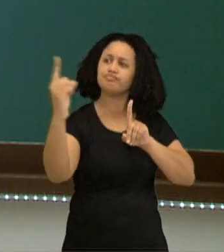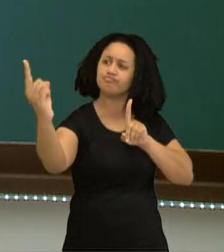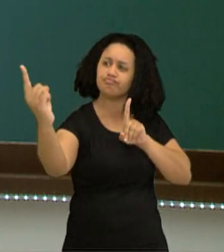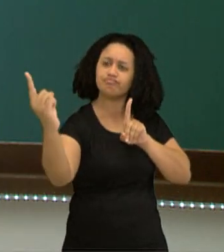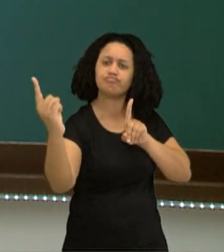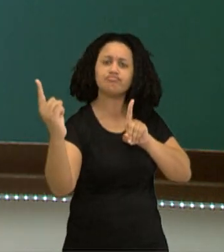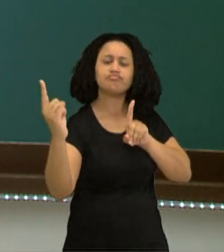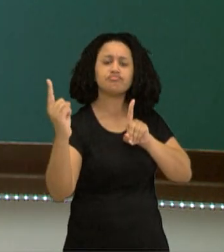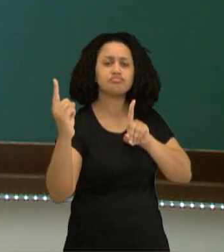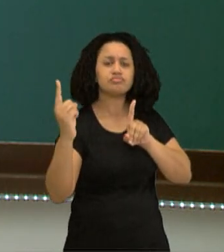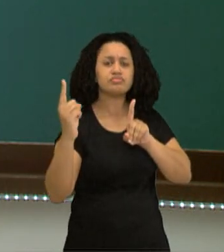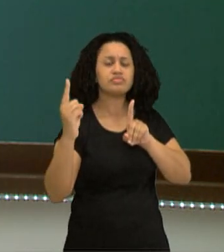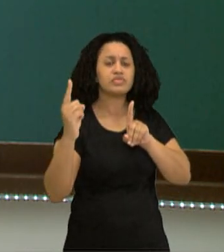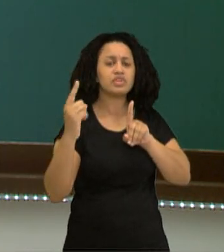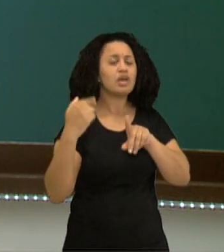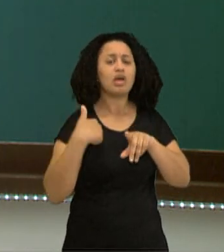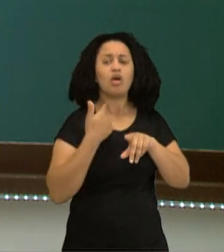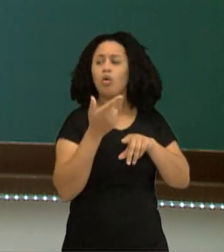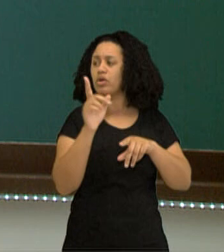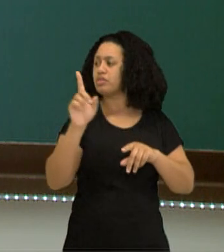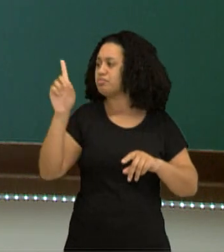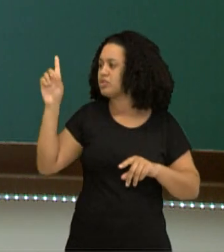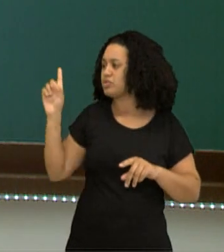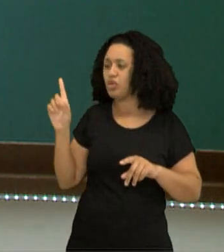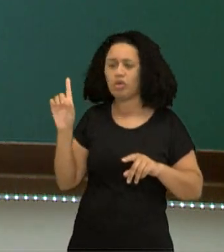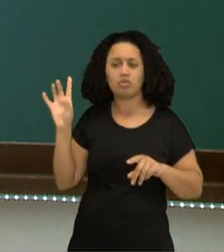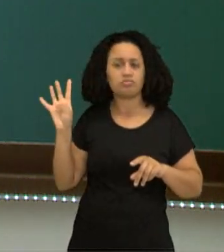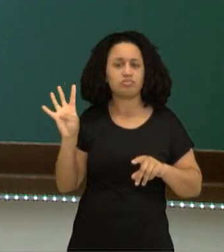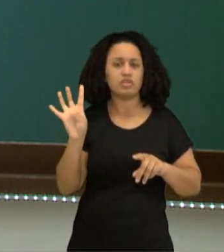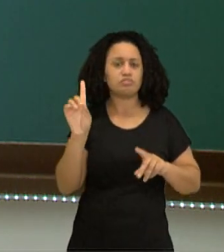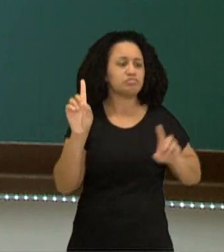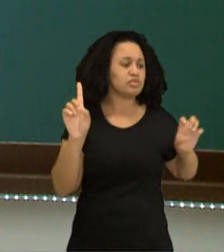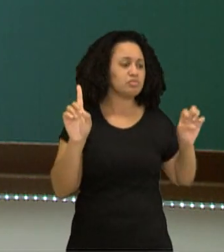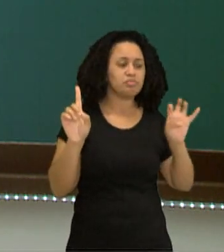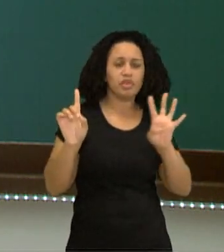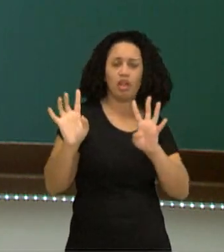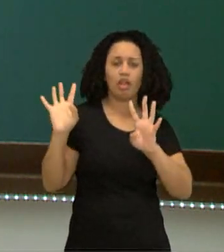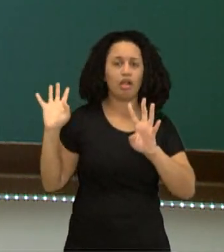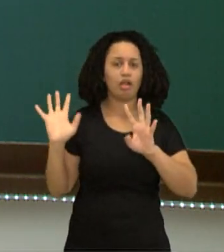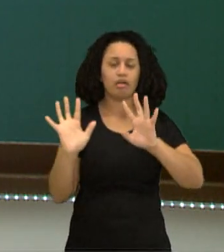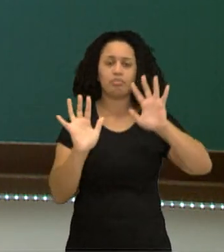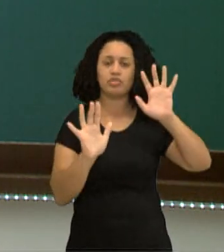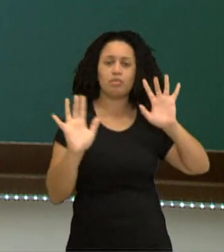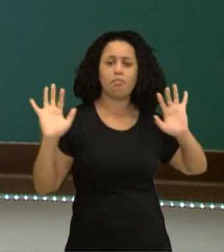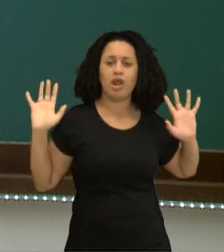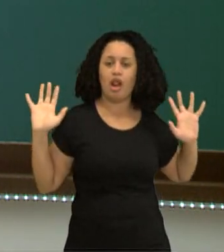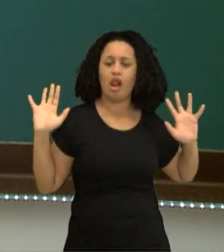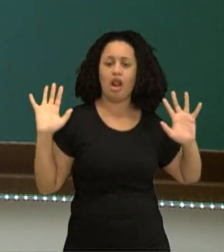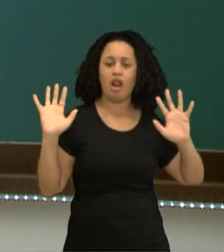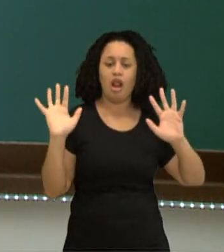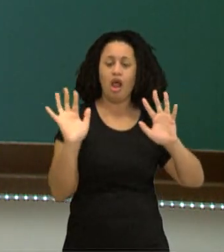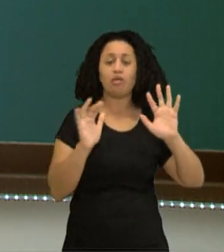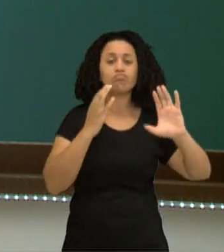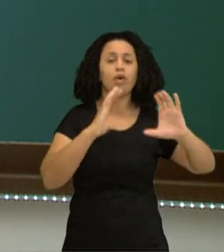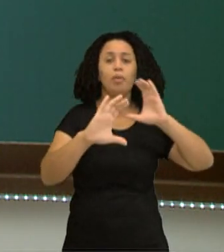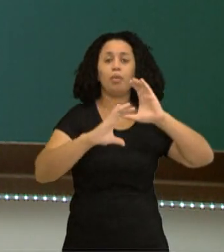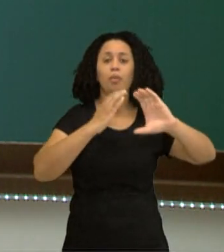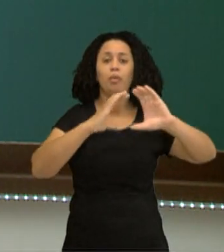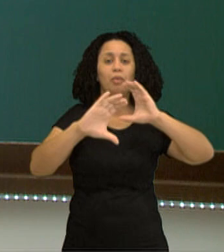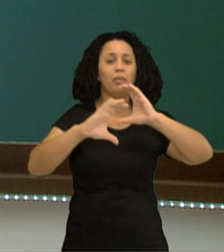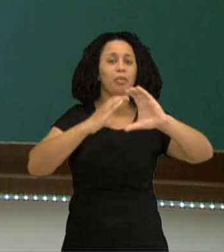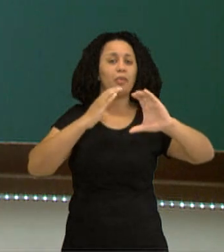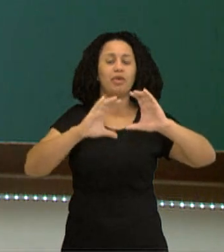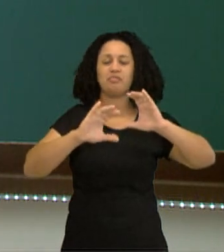oh happy day. E de repente, mais 5 pessoas começam a cantar juntos. E de repente mais 5, e mais 5, e mais 5. De repente